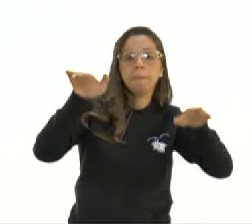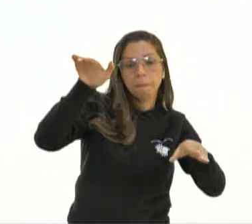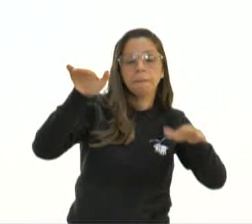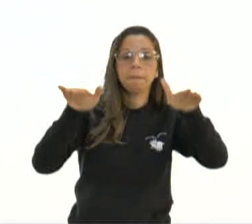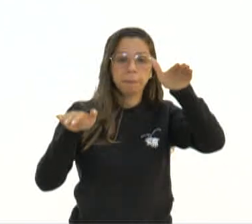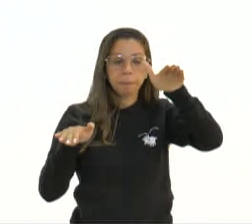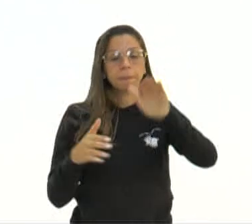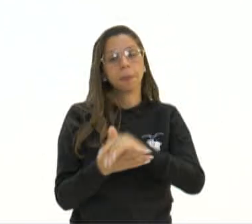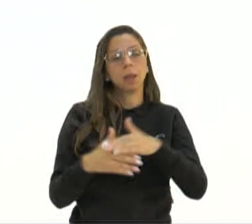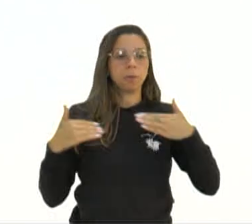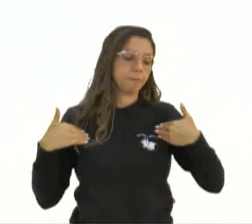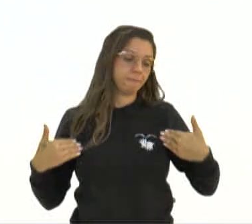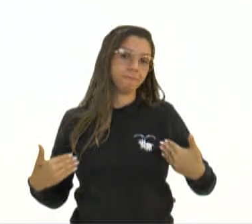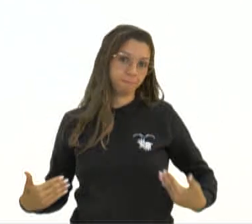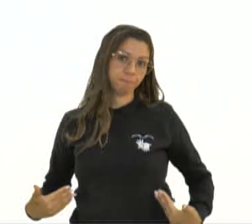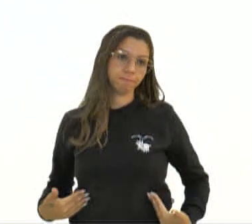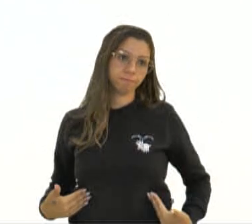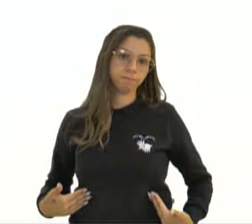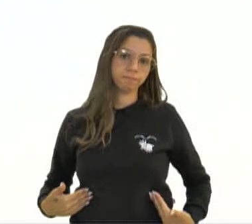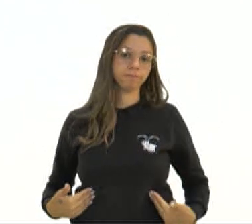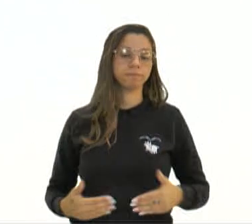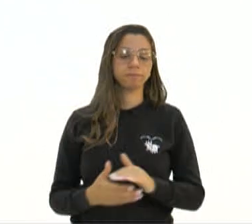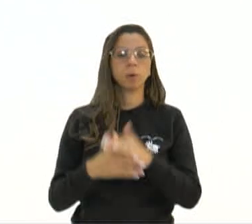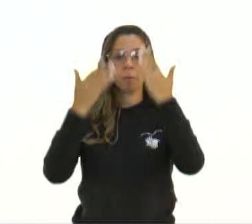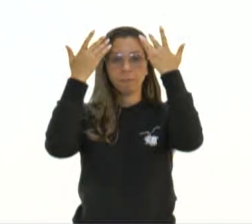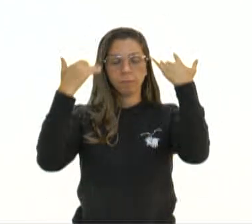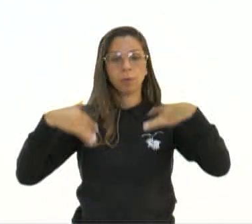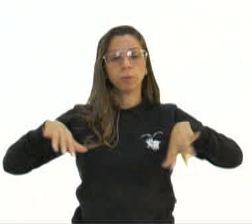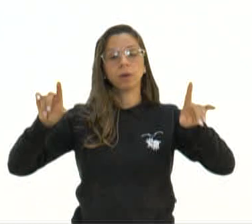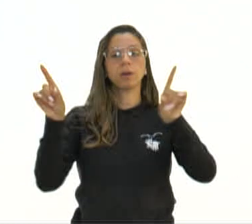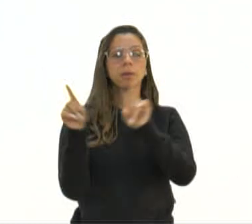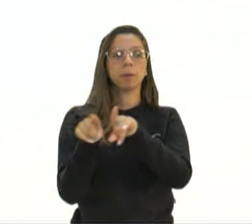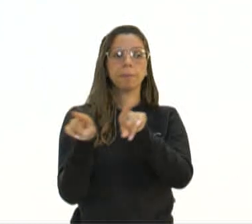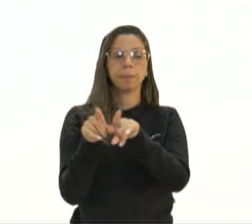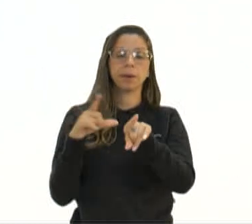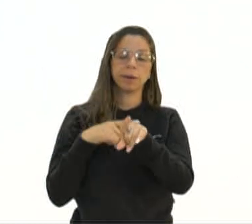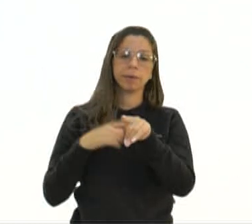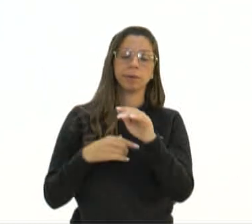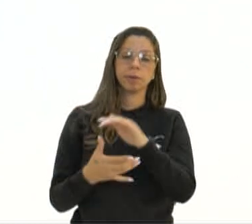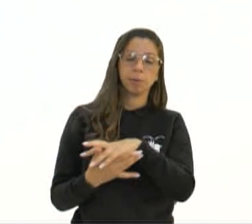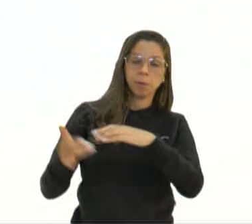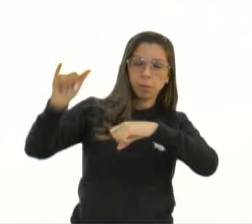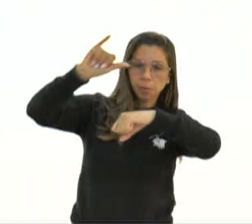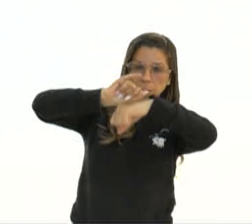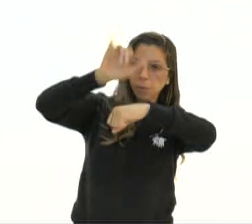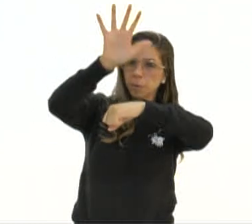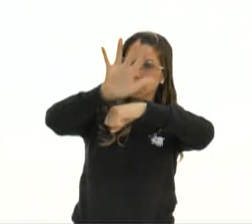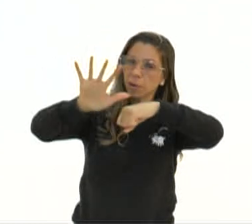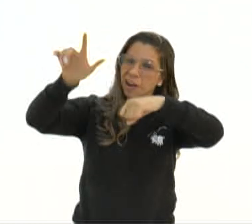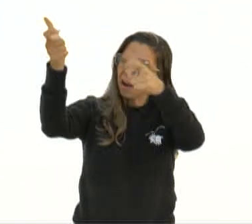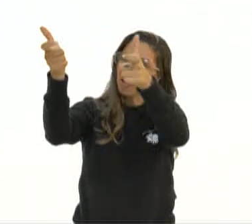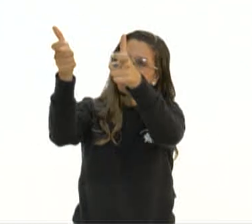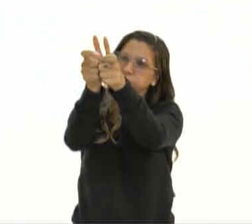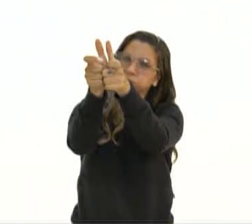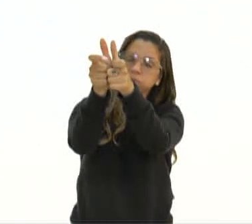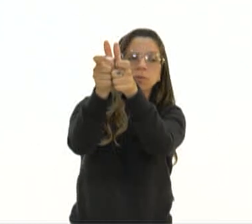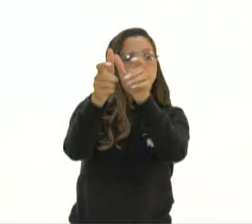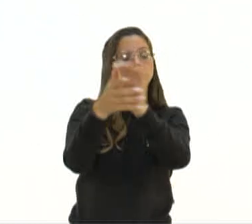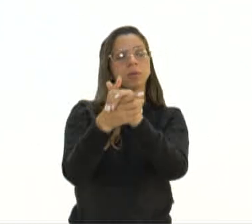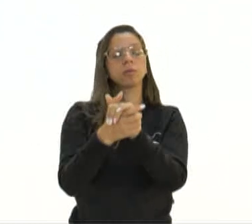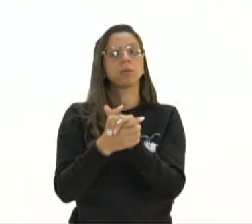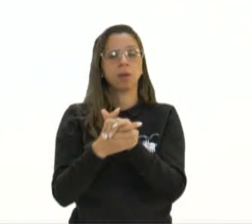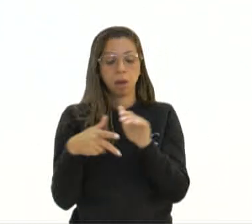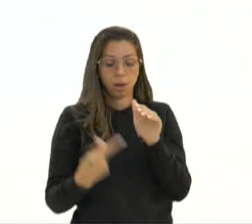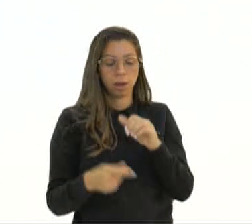física, a questão dos elementos naturais, as partes centrais são menos ocupadas. Aqui no nosso território,